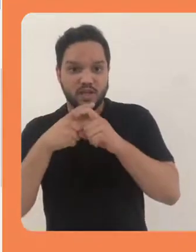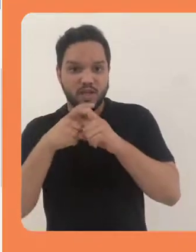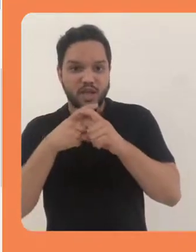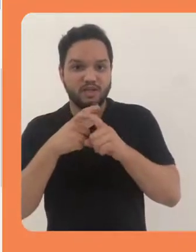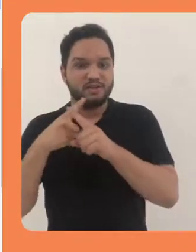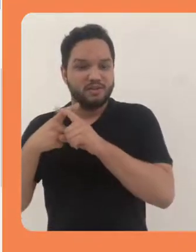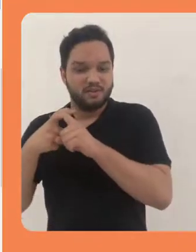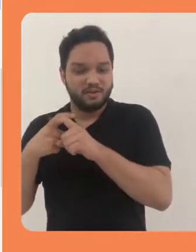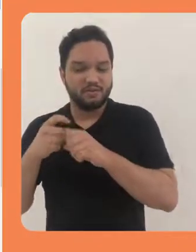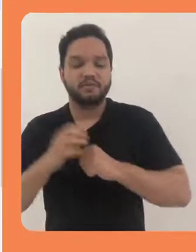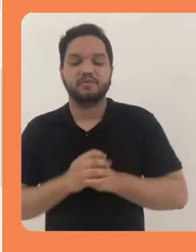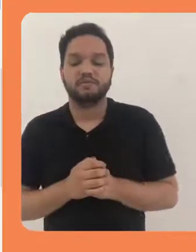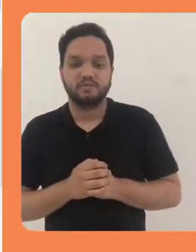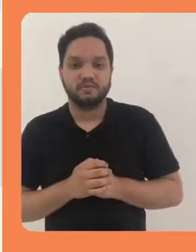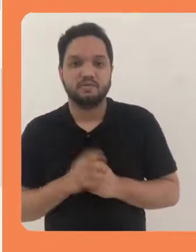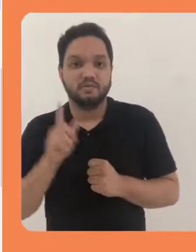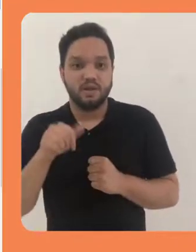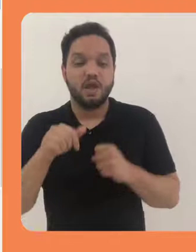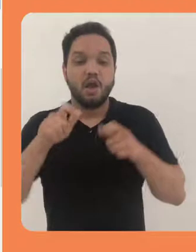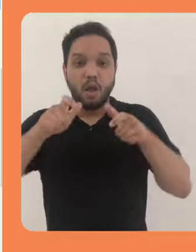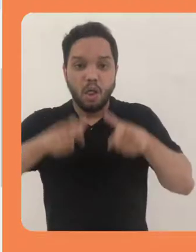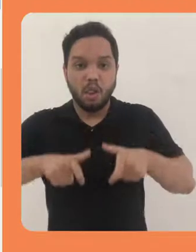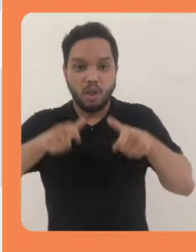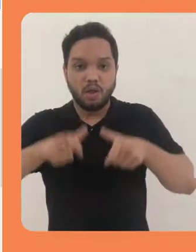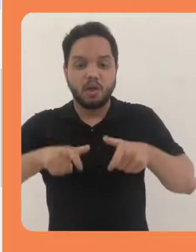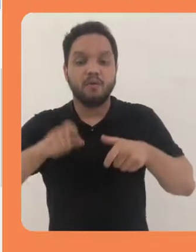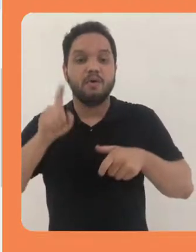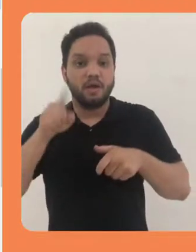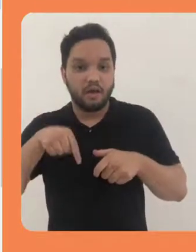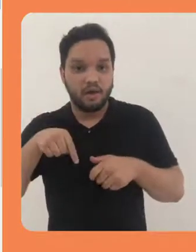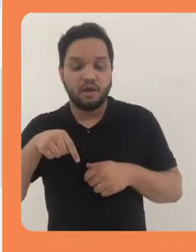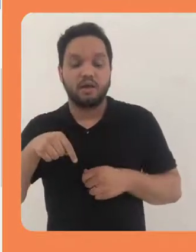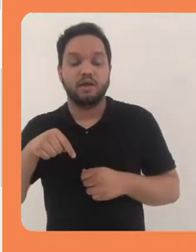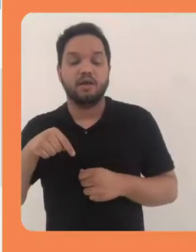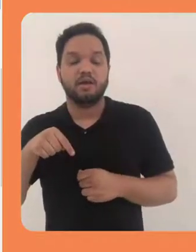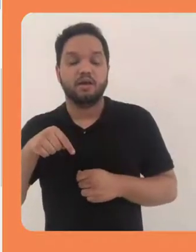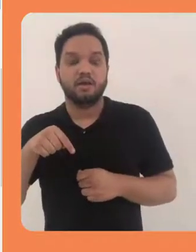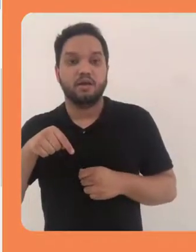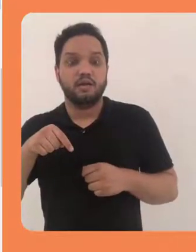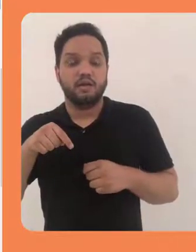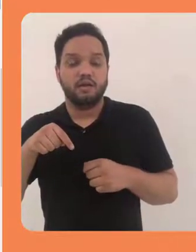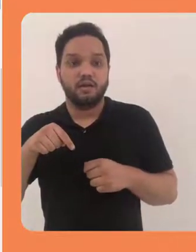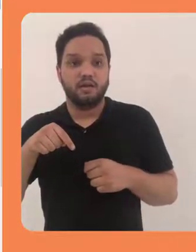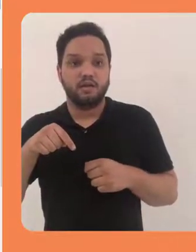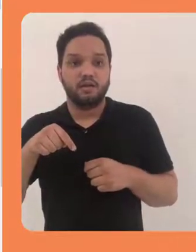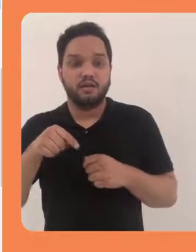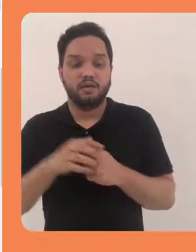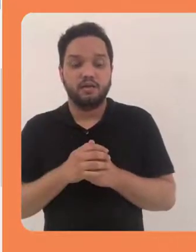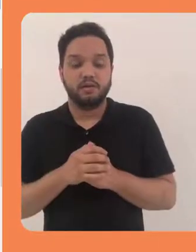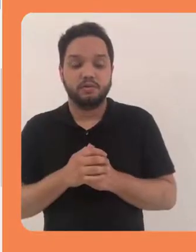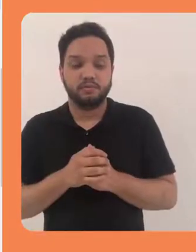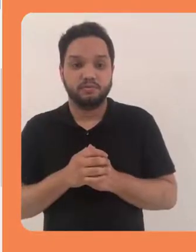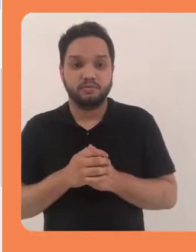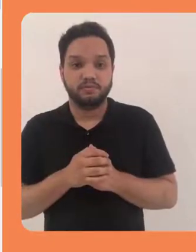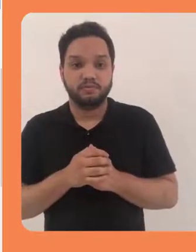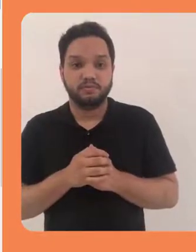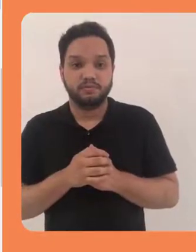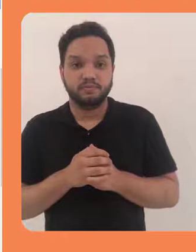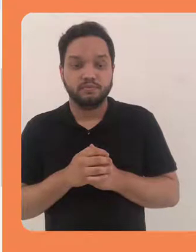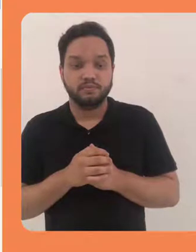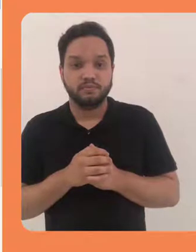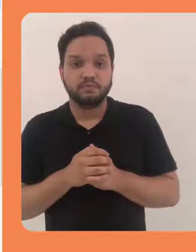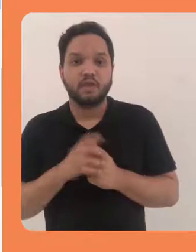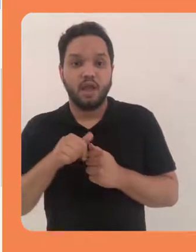de E aí então você coloca os dois asteriscos para delimitar o espaço